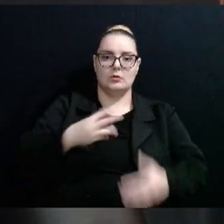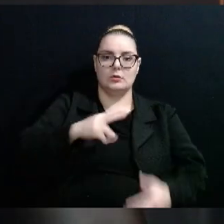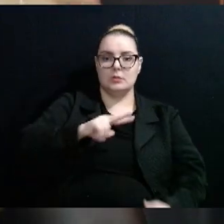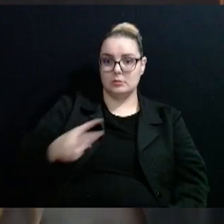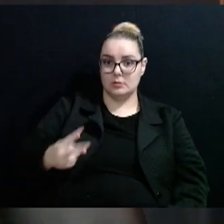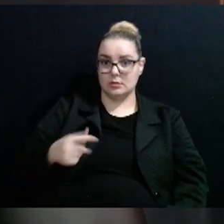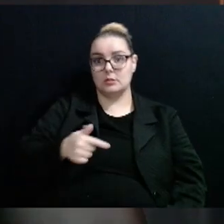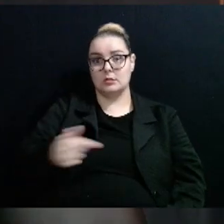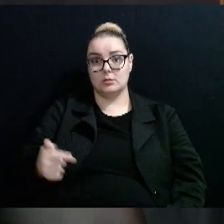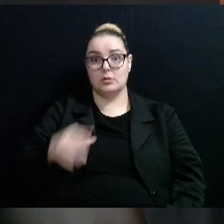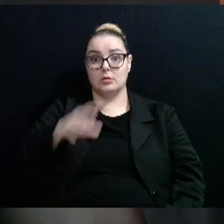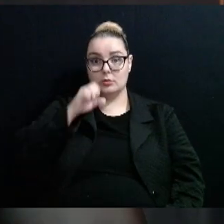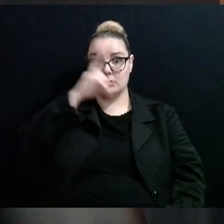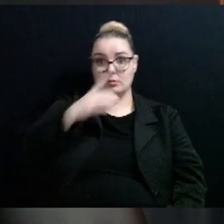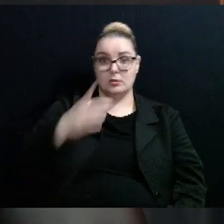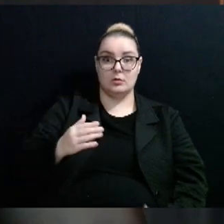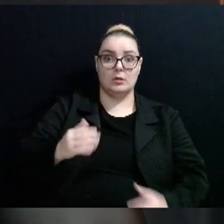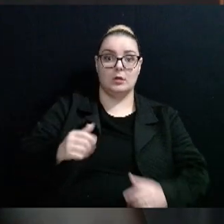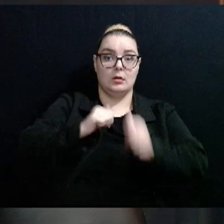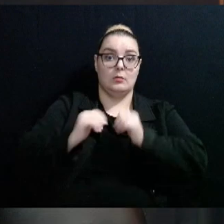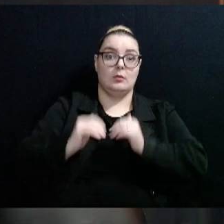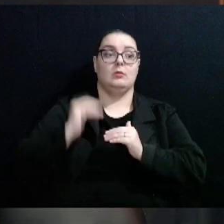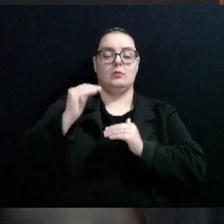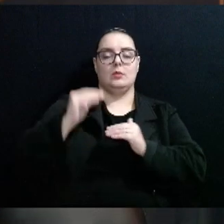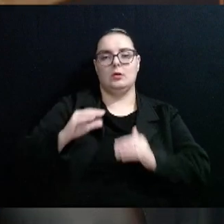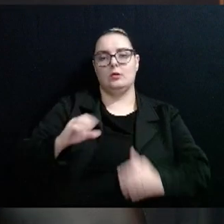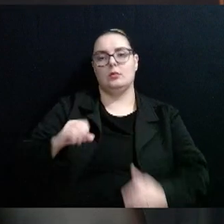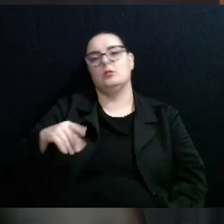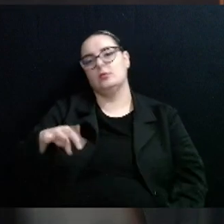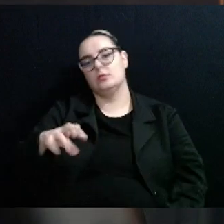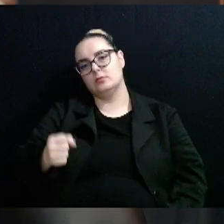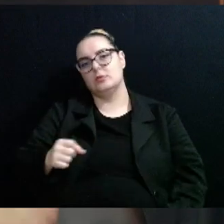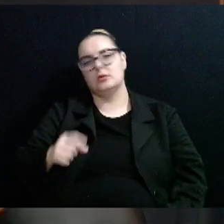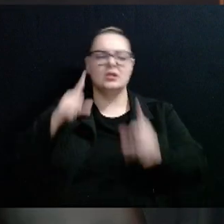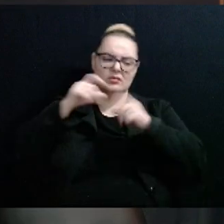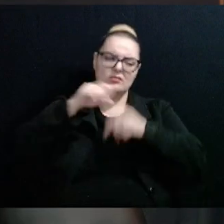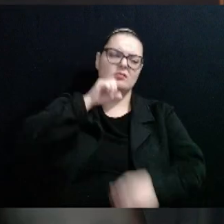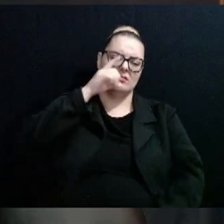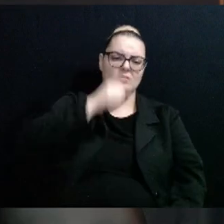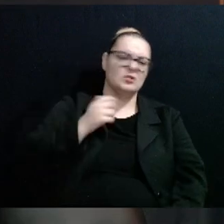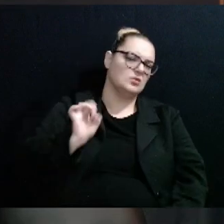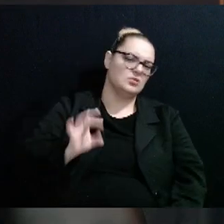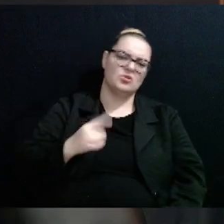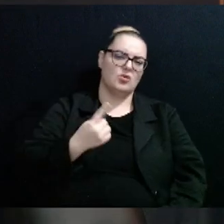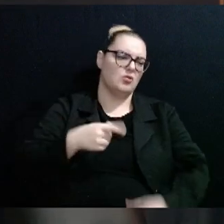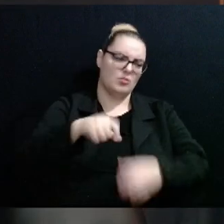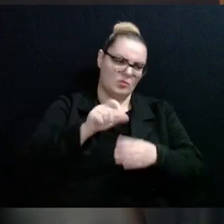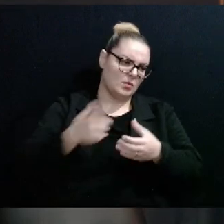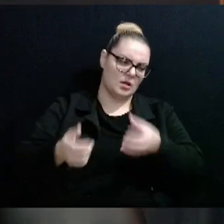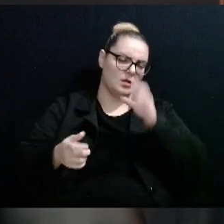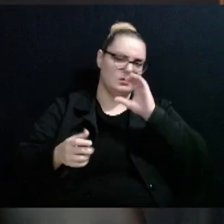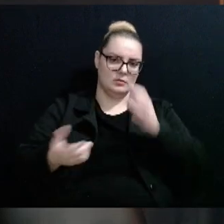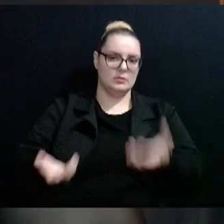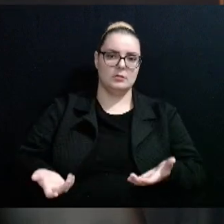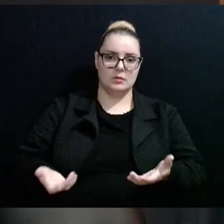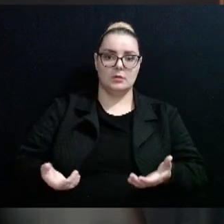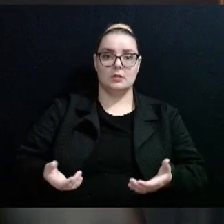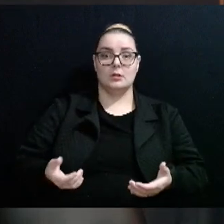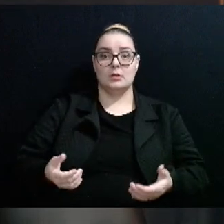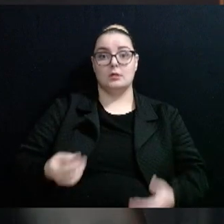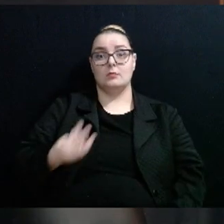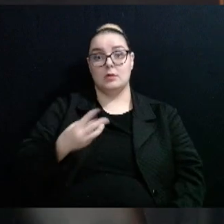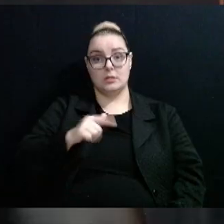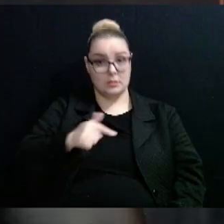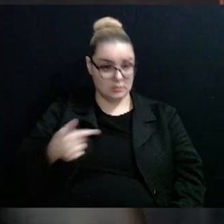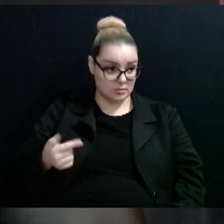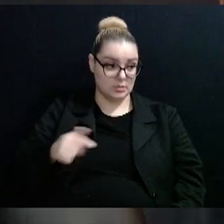semana ela abusa um pouco mais desse consumo, né? É difícil no final de semana a pessoa acabar bebendo só uma latinha, né? Então, se ela bebe umas 3 vezes na semana, por exemplo,